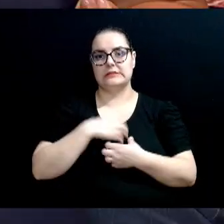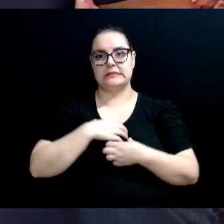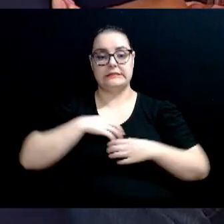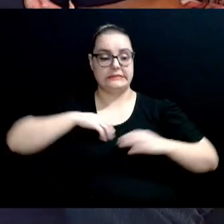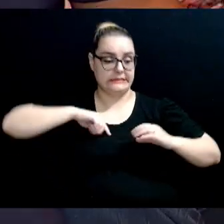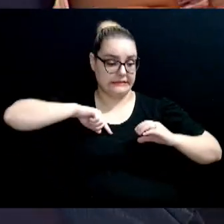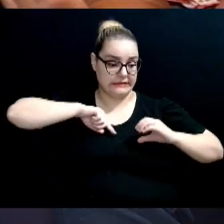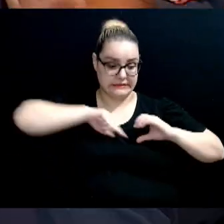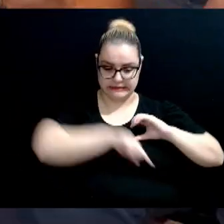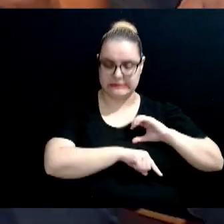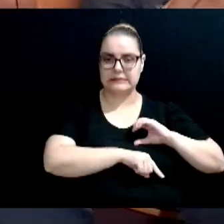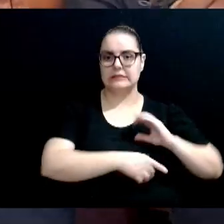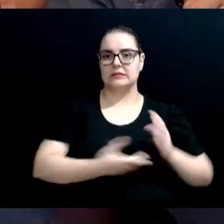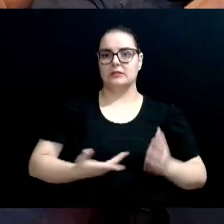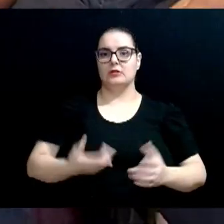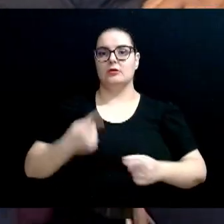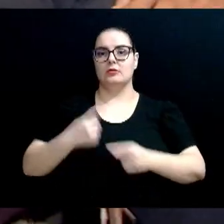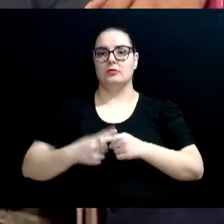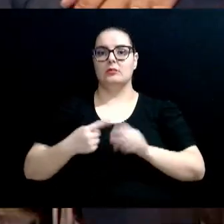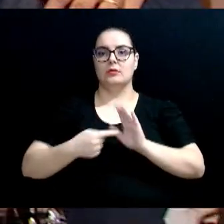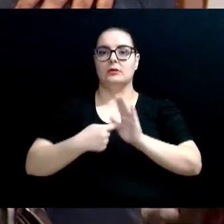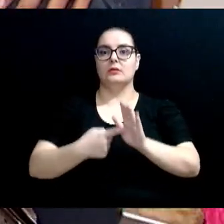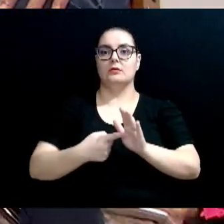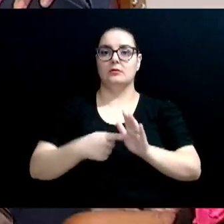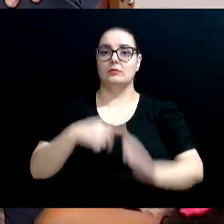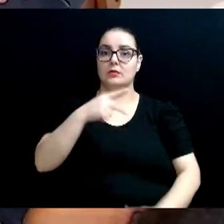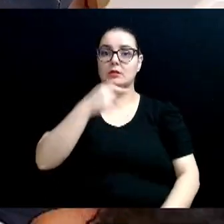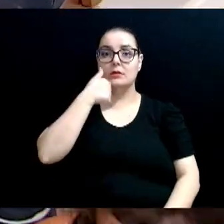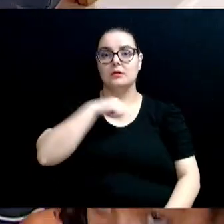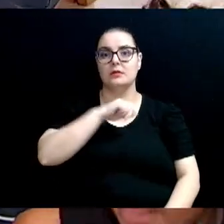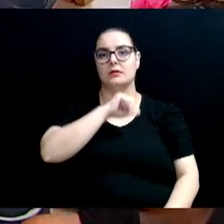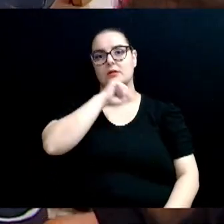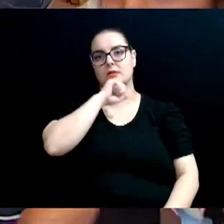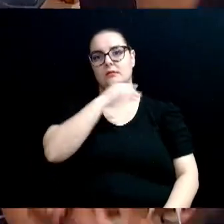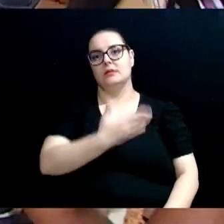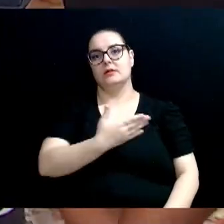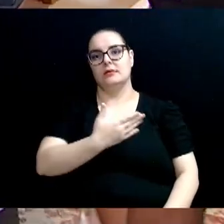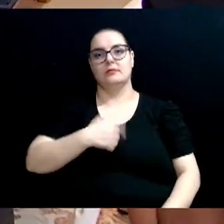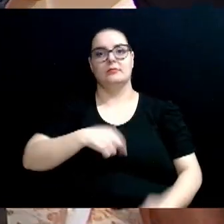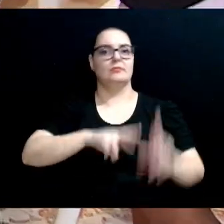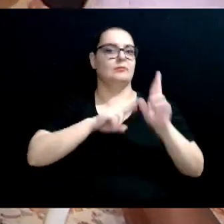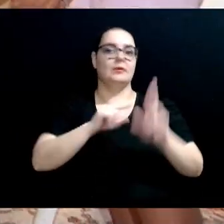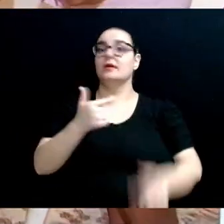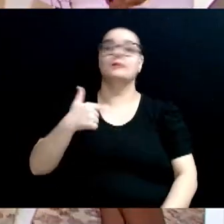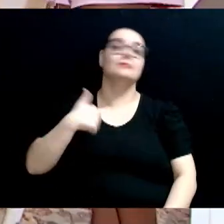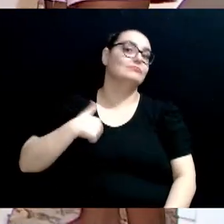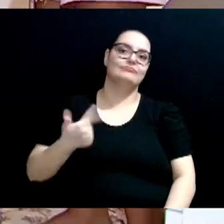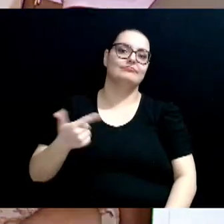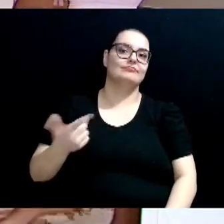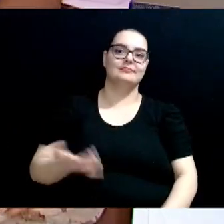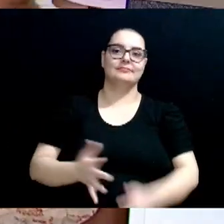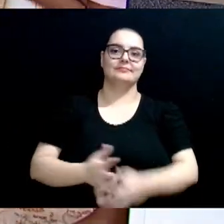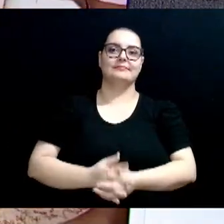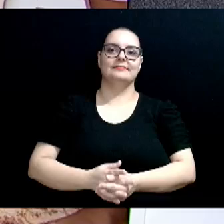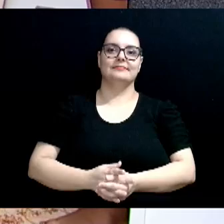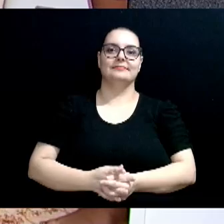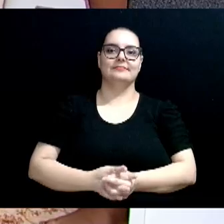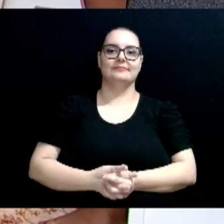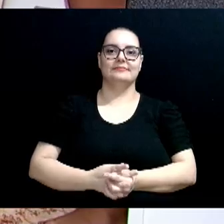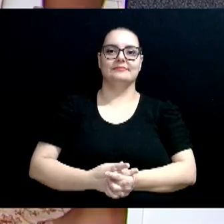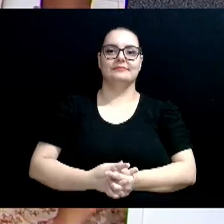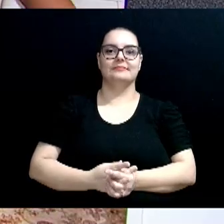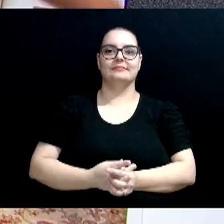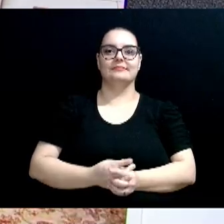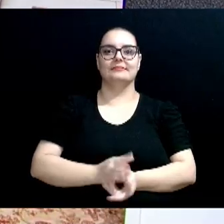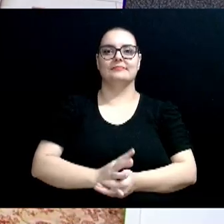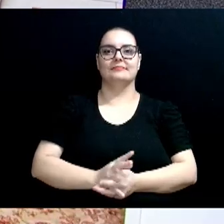profundo, porque demonstrava nela uma esperança que eu já não tinha mais, né?